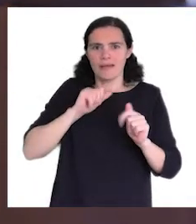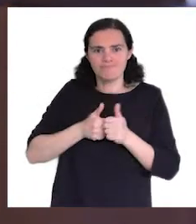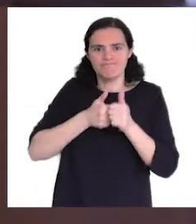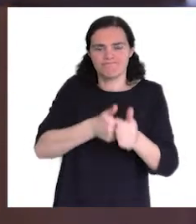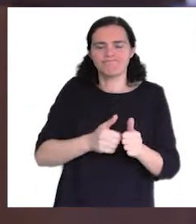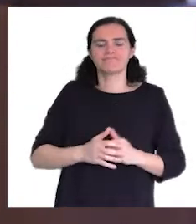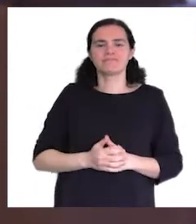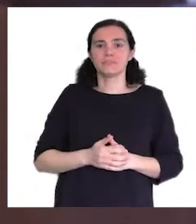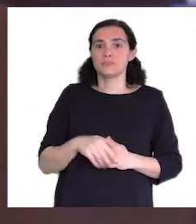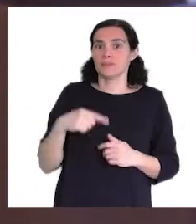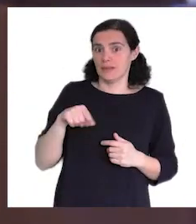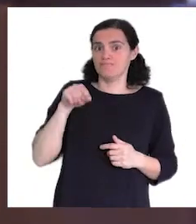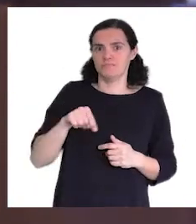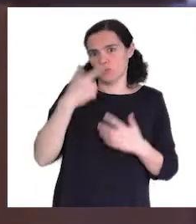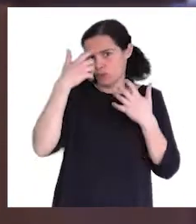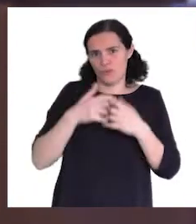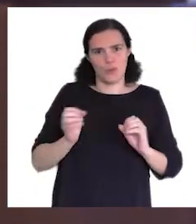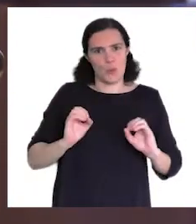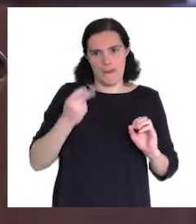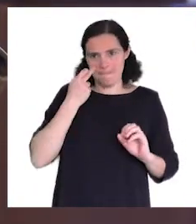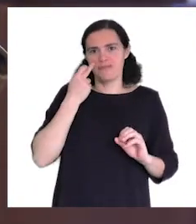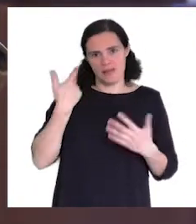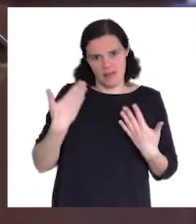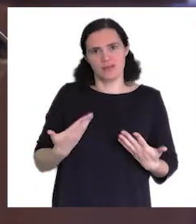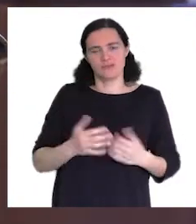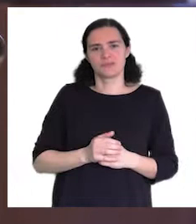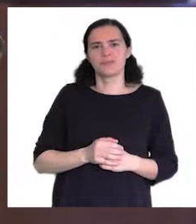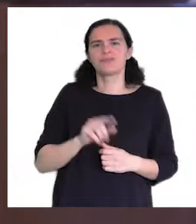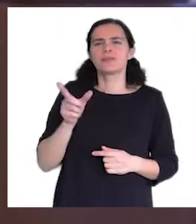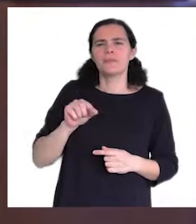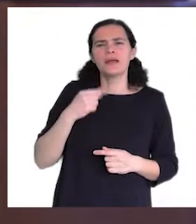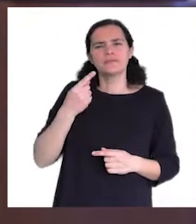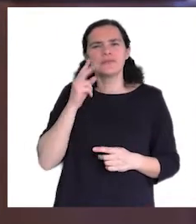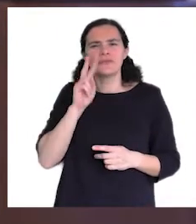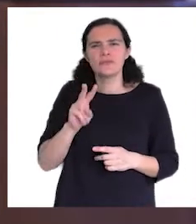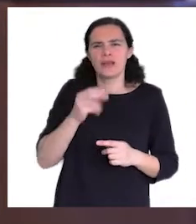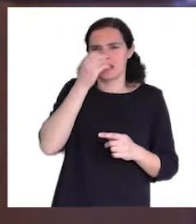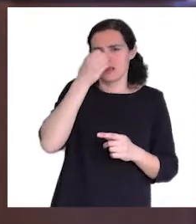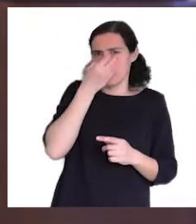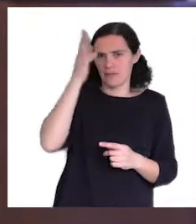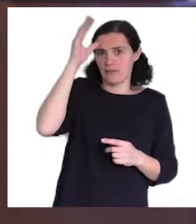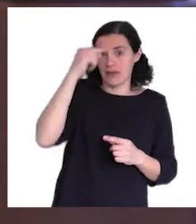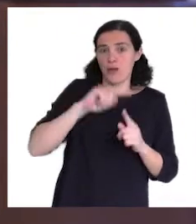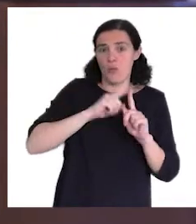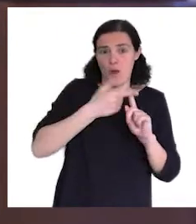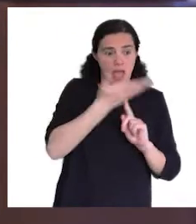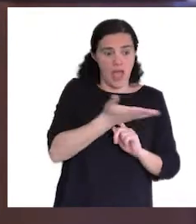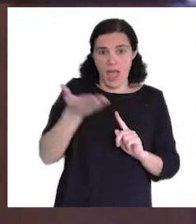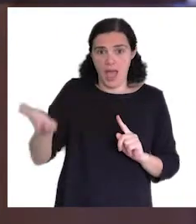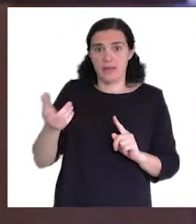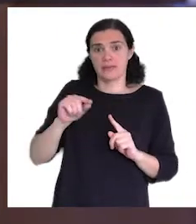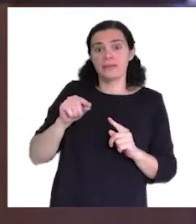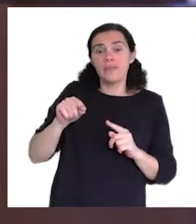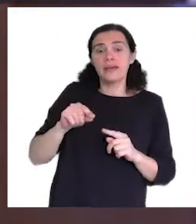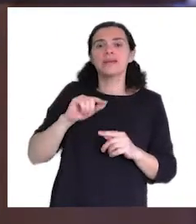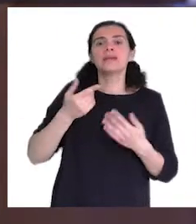inteiro, o que é sem dúvida um privilégio, e sobretudo ver não só as espécies que aqui estão o ano todo e que nos acompanham o